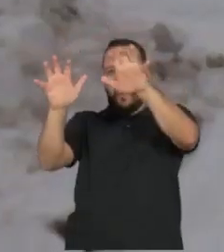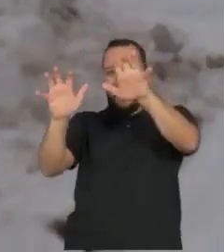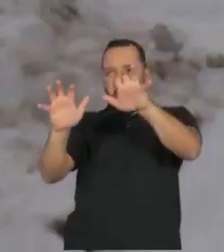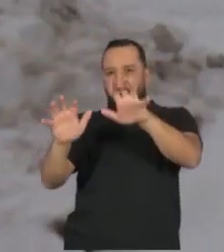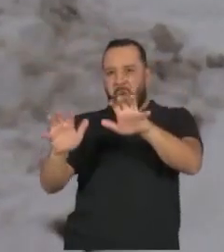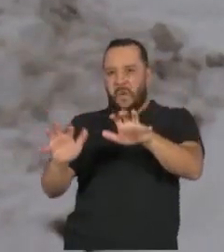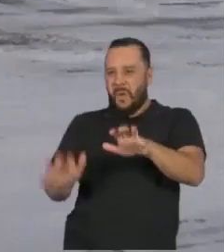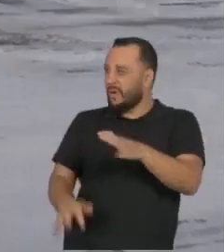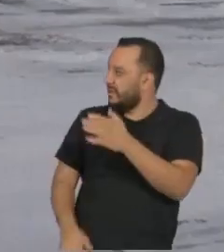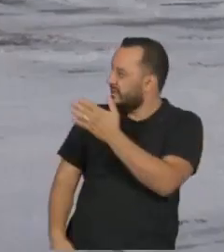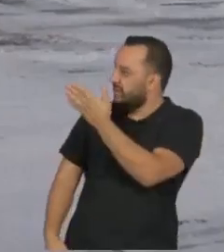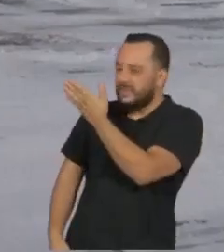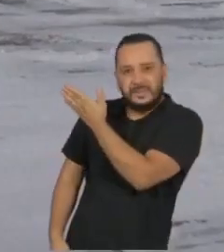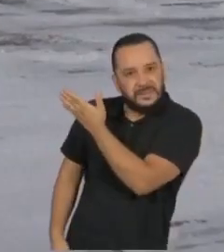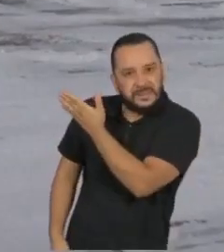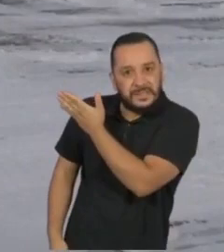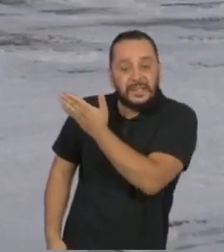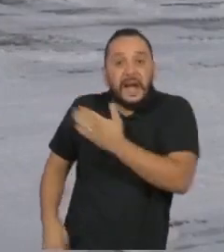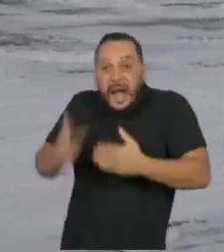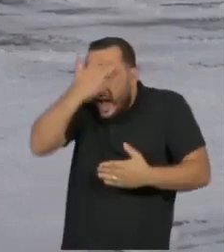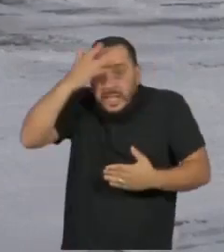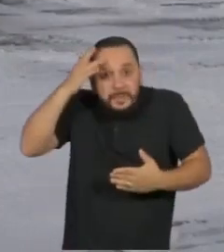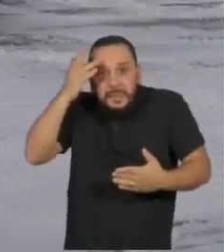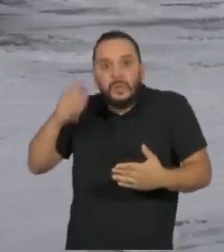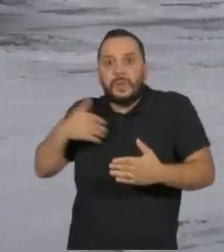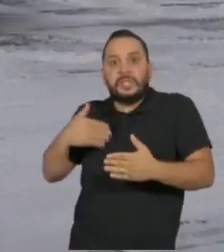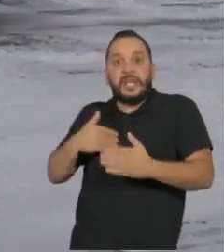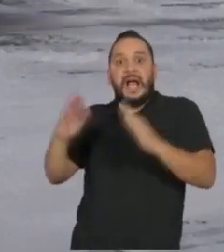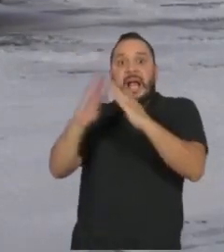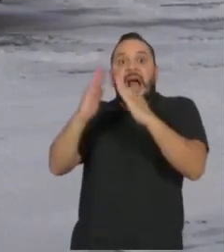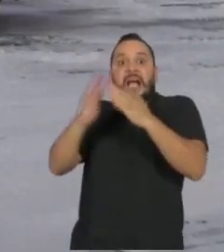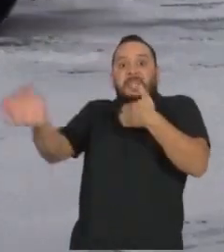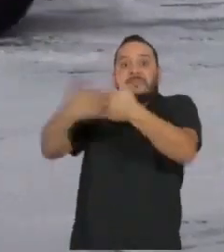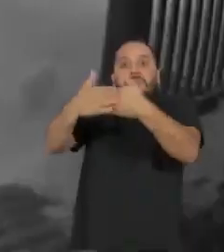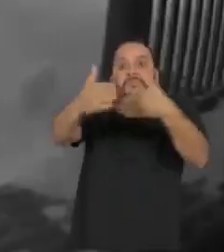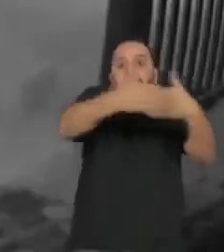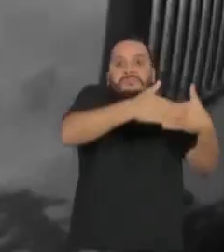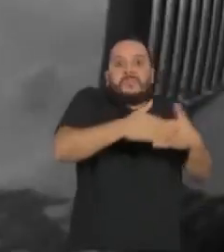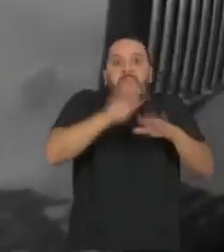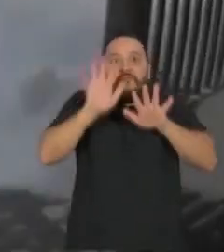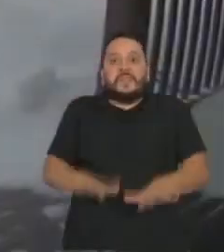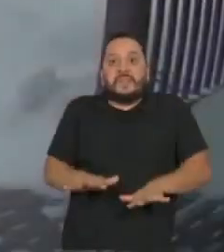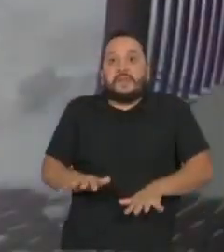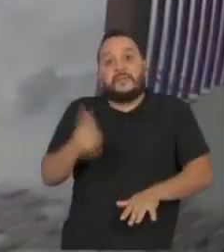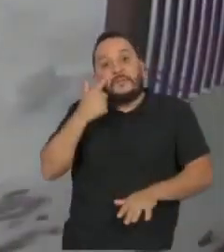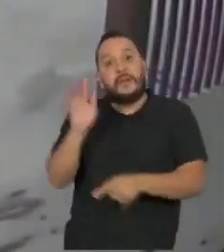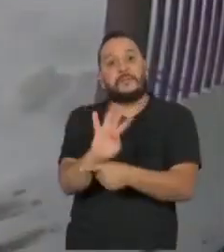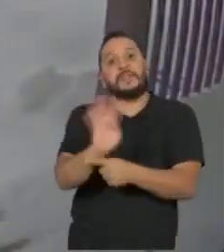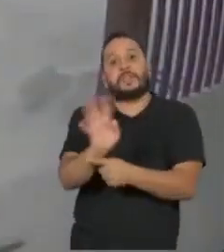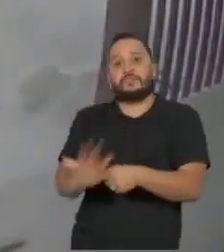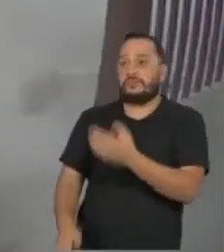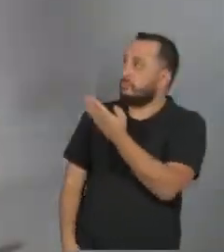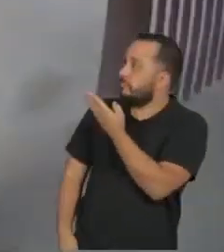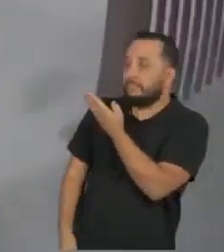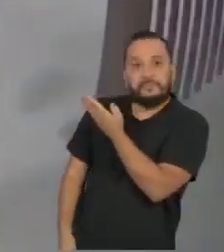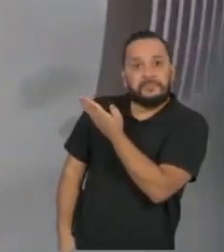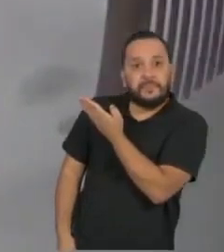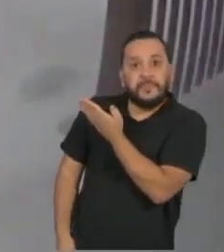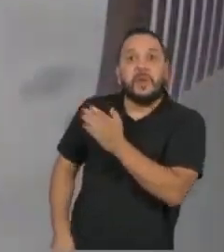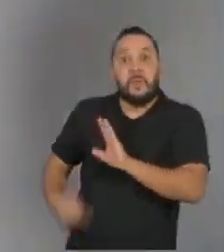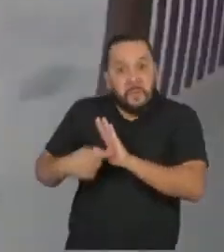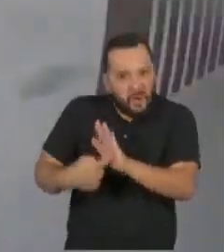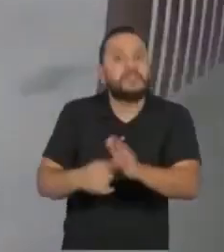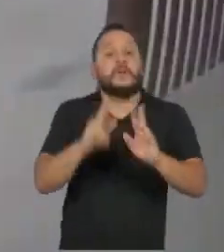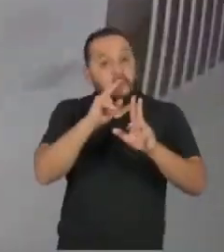diversos locais após as nevascas que paralisaram várias cidades da região. Este vídeo, com a imagem acelerada,